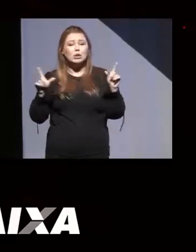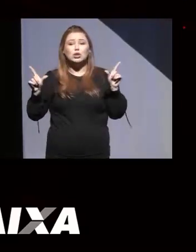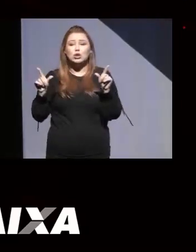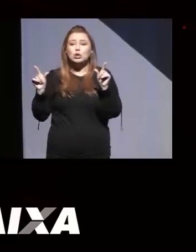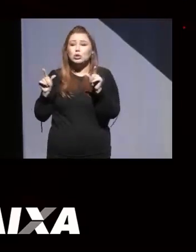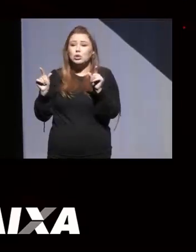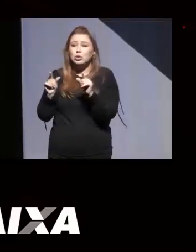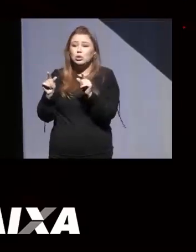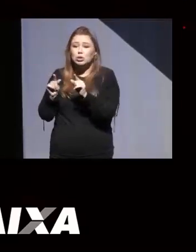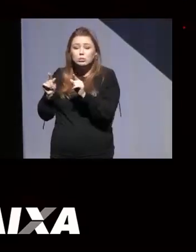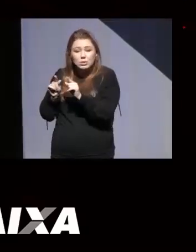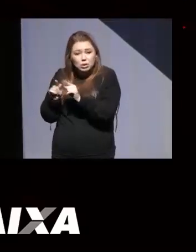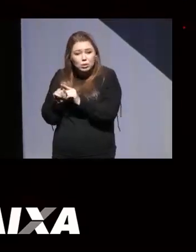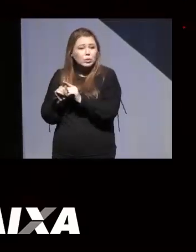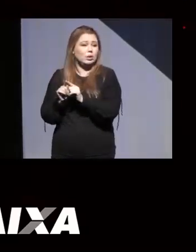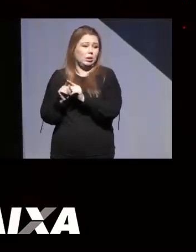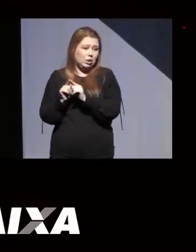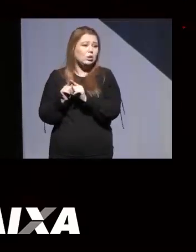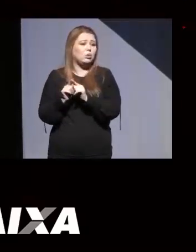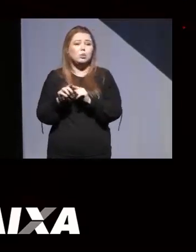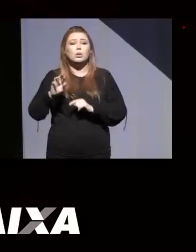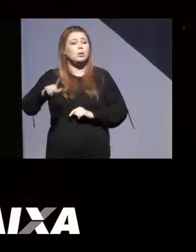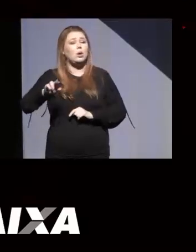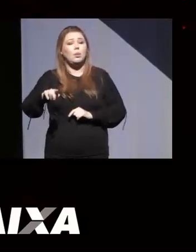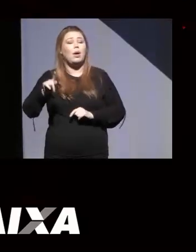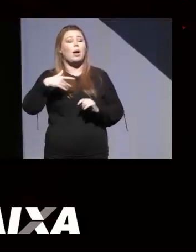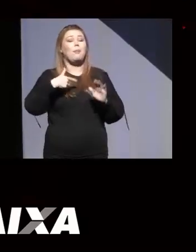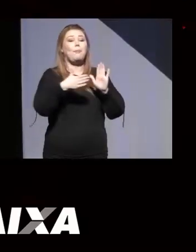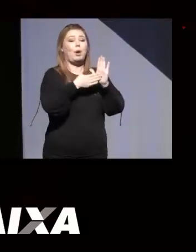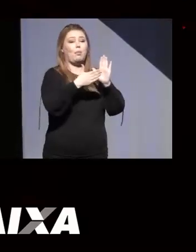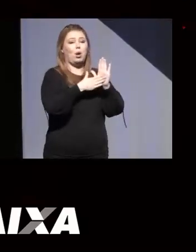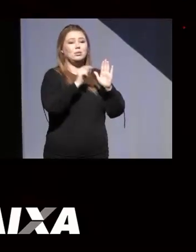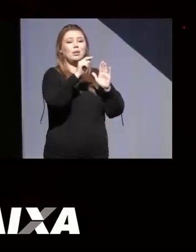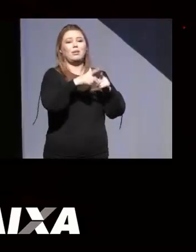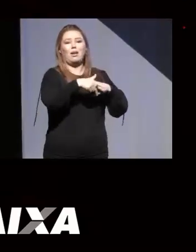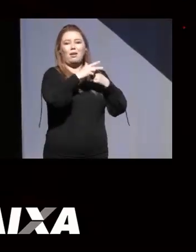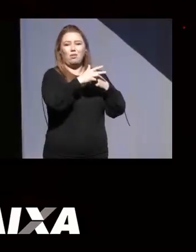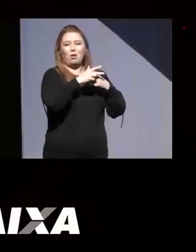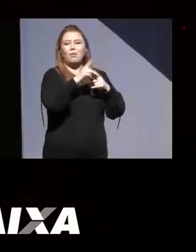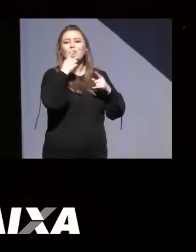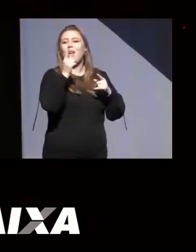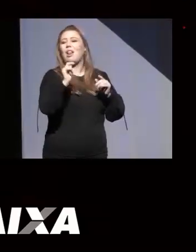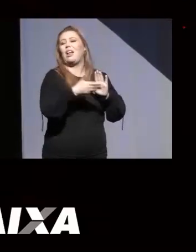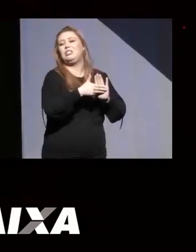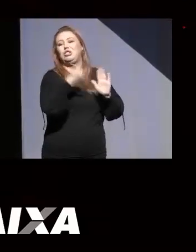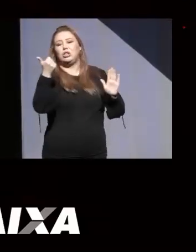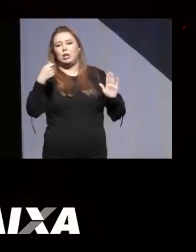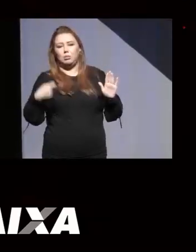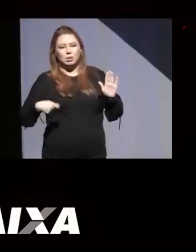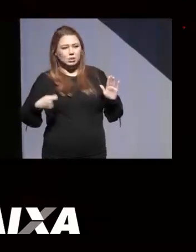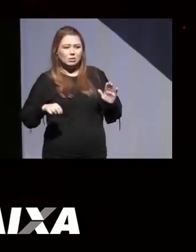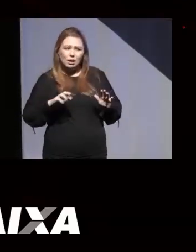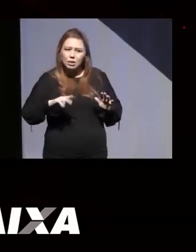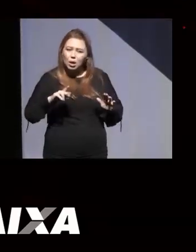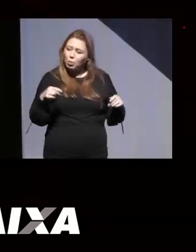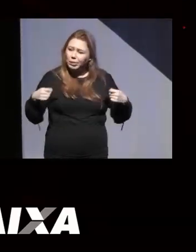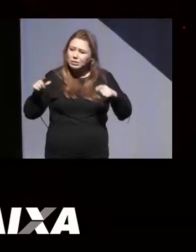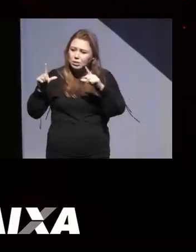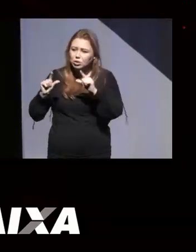mitigados, diminuídos, e não como os proponentes da reforma, eliminados. Ao final,